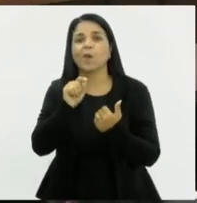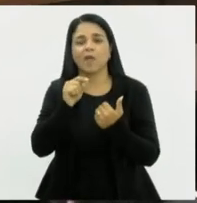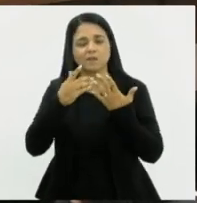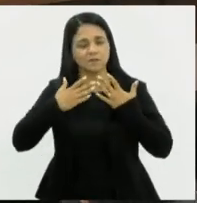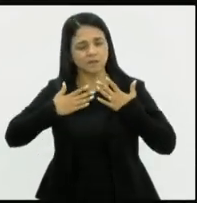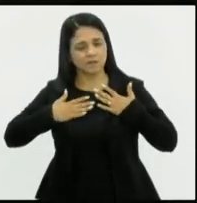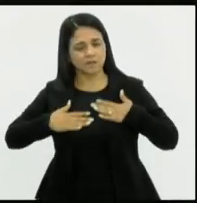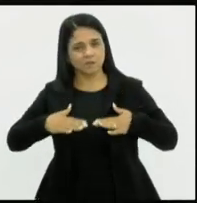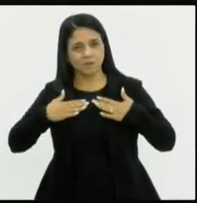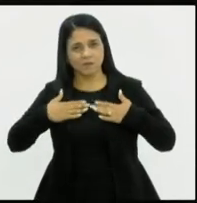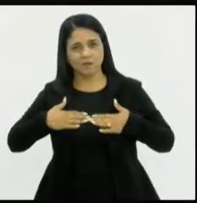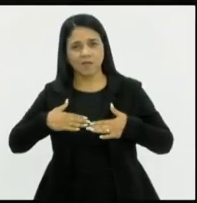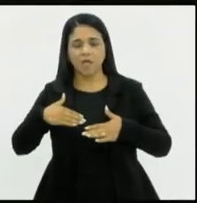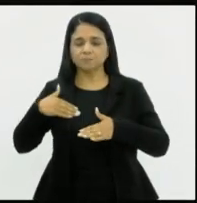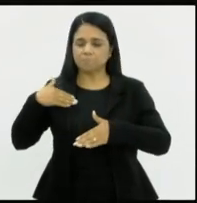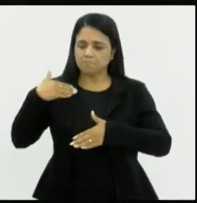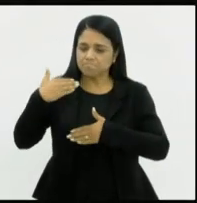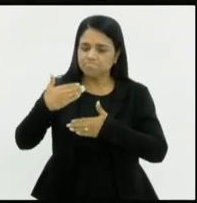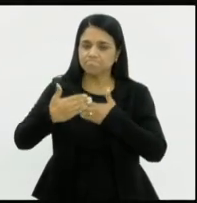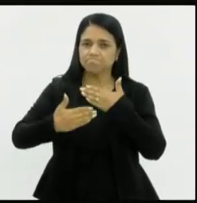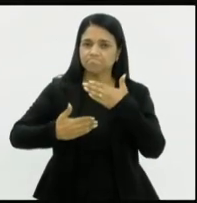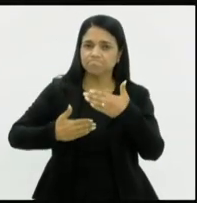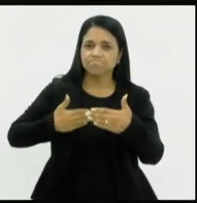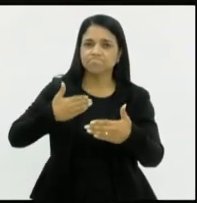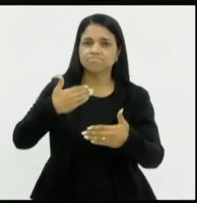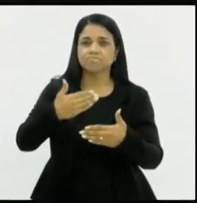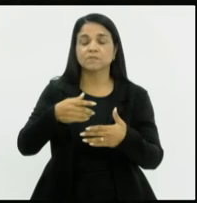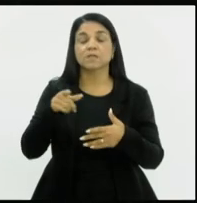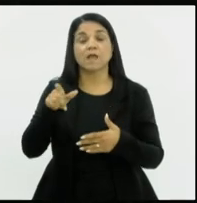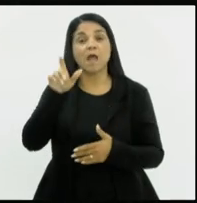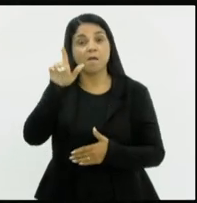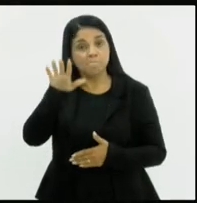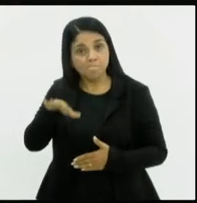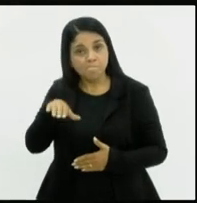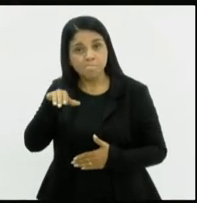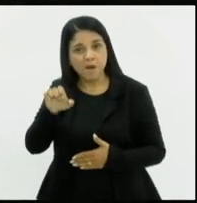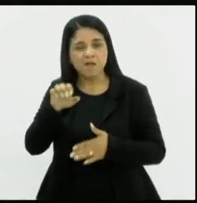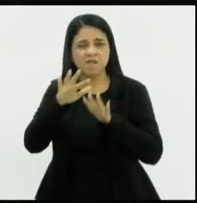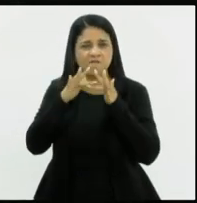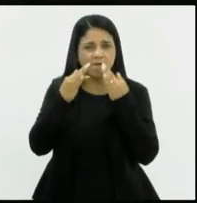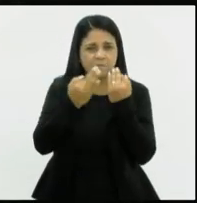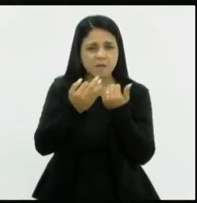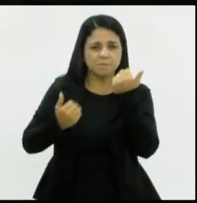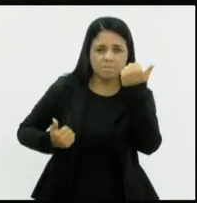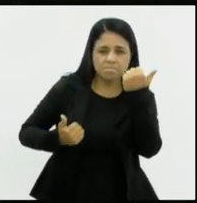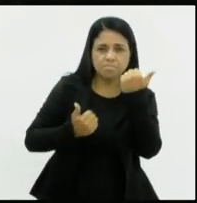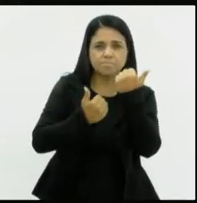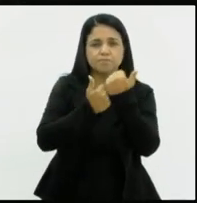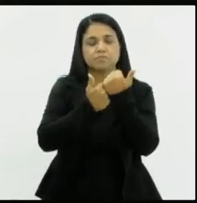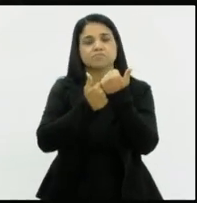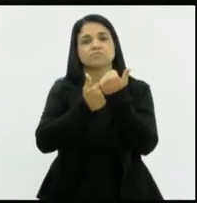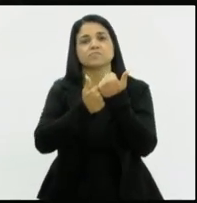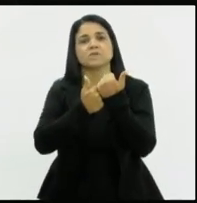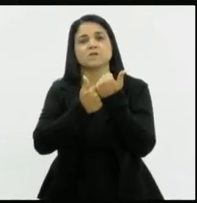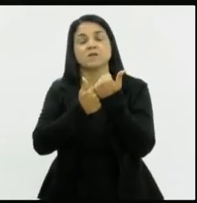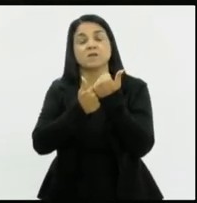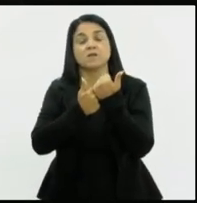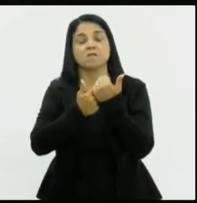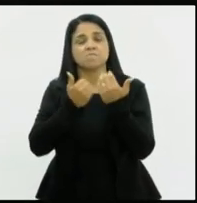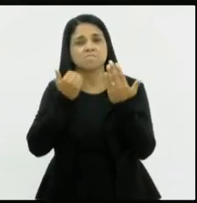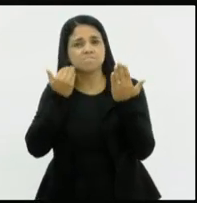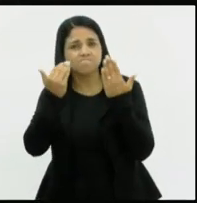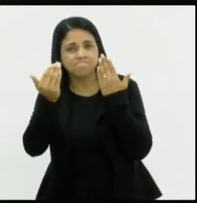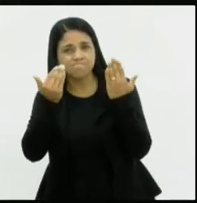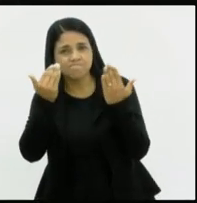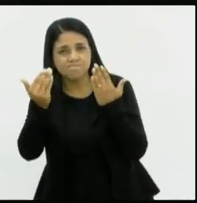para caminhar. Ela precisa de suporte, suporte emocional, suporte psicológico, e eu tenho esse